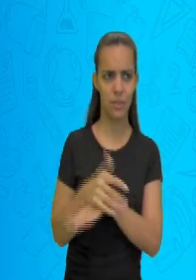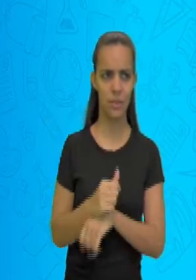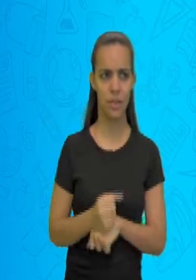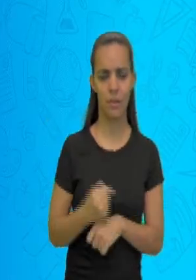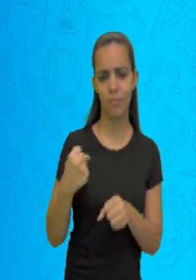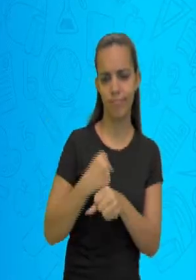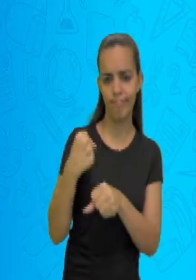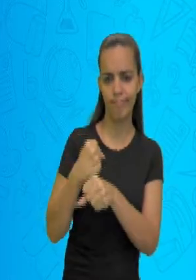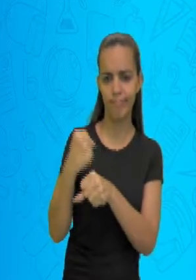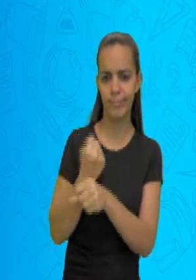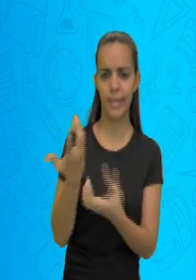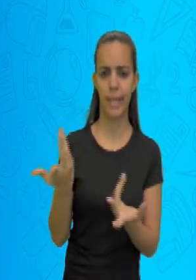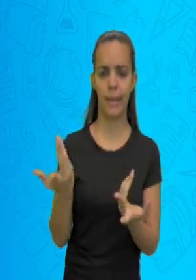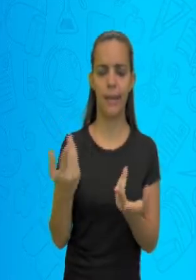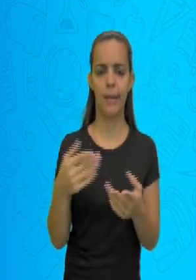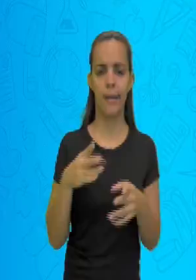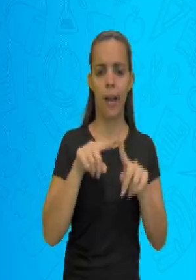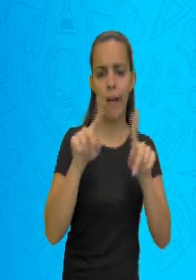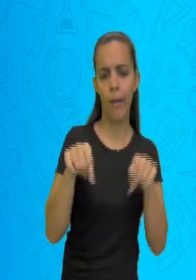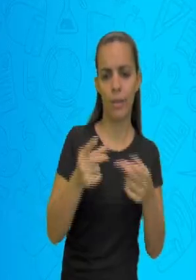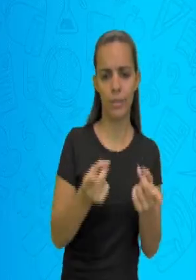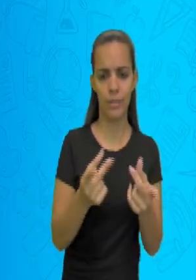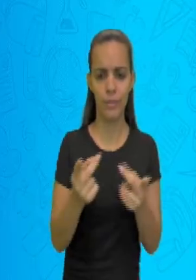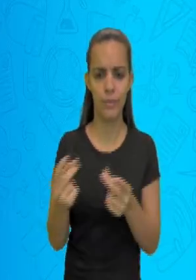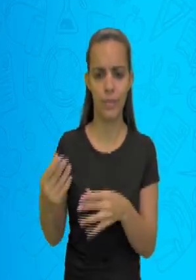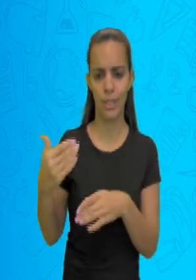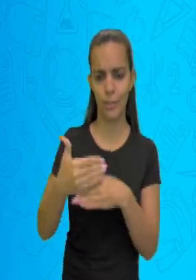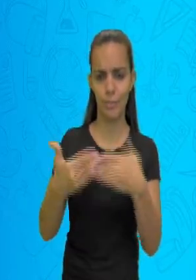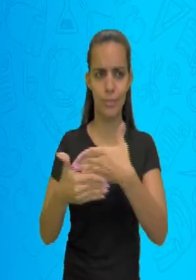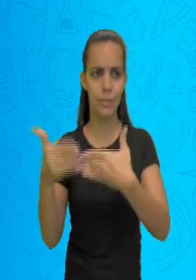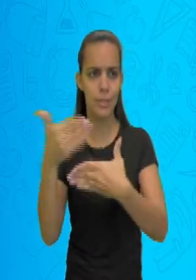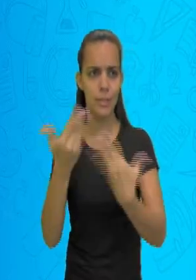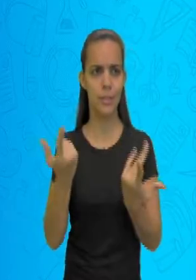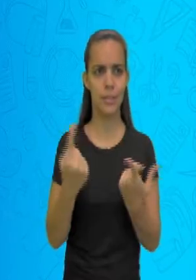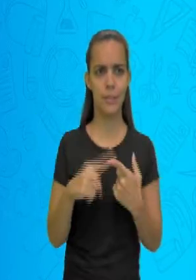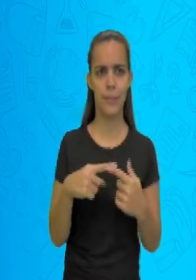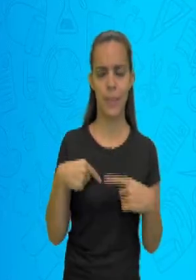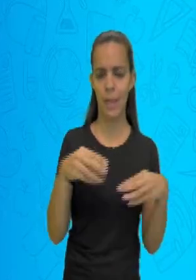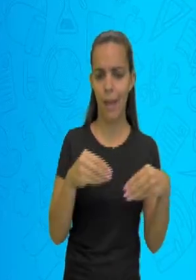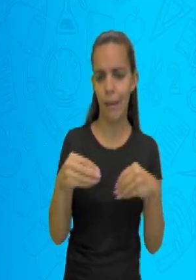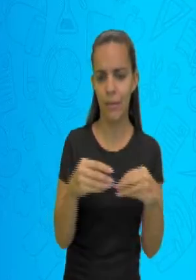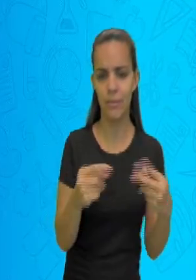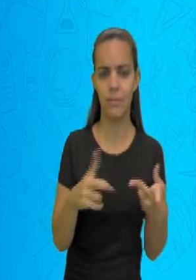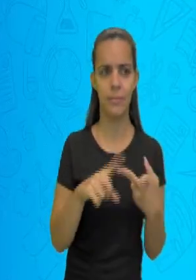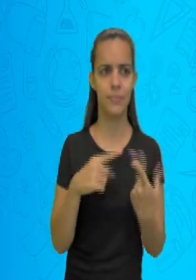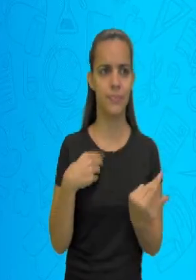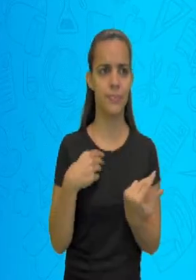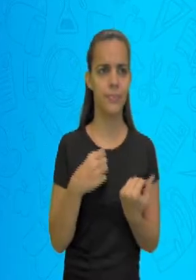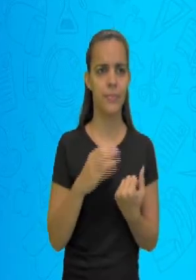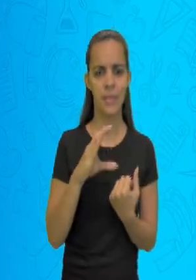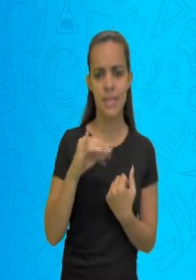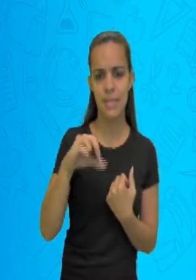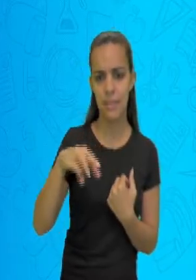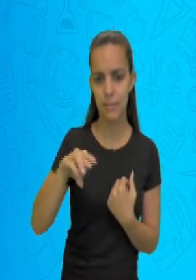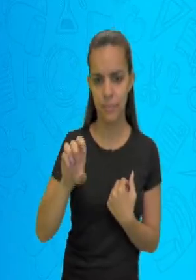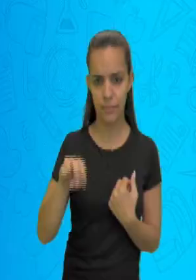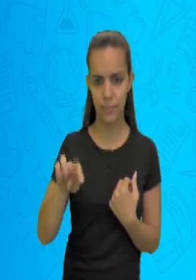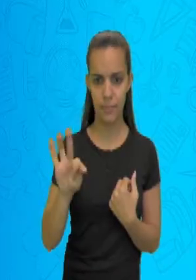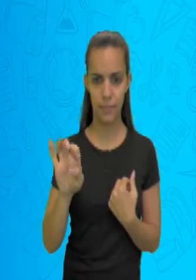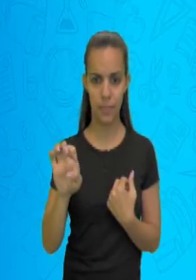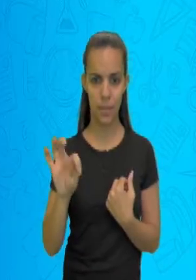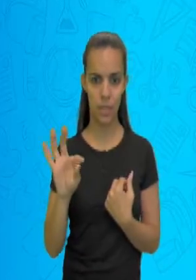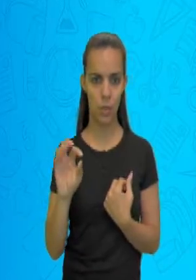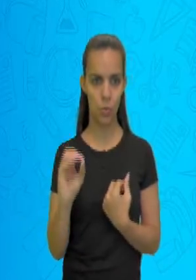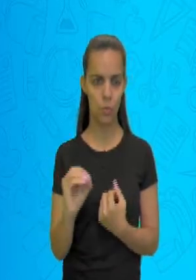de construção, a gente vai lá comprar tijolo, a gente vai comprar cimento, então fica muito mais fácil de construir